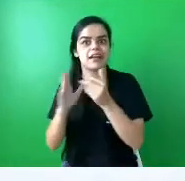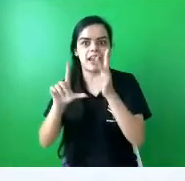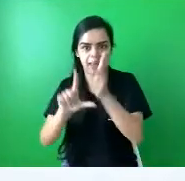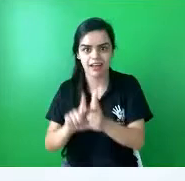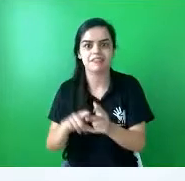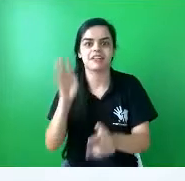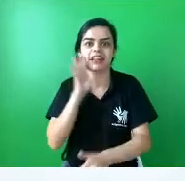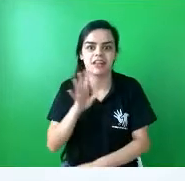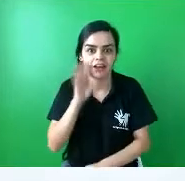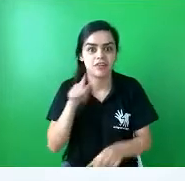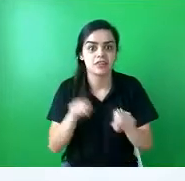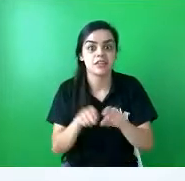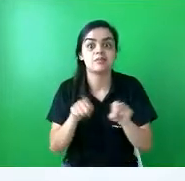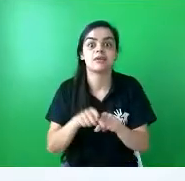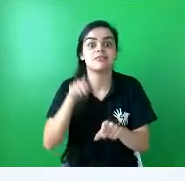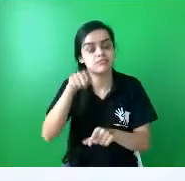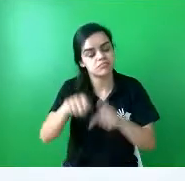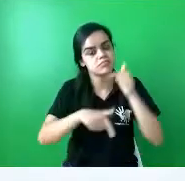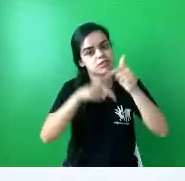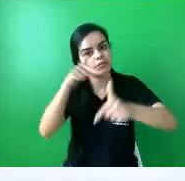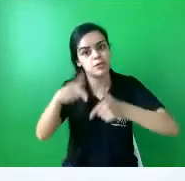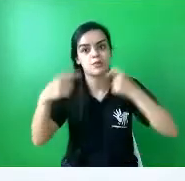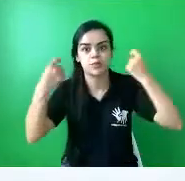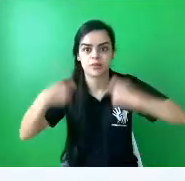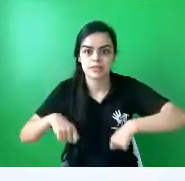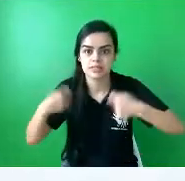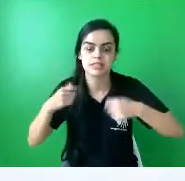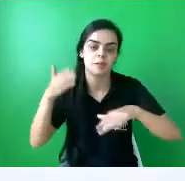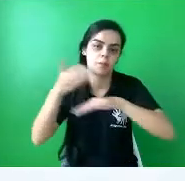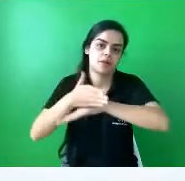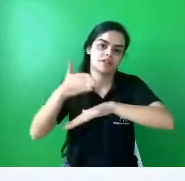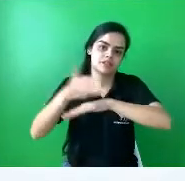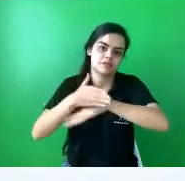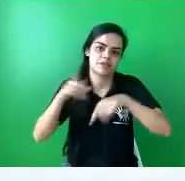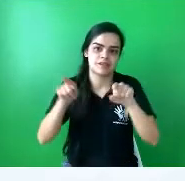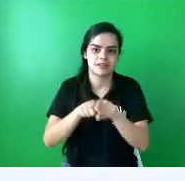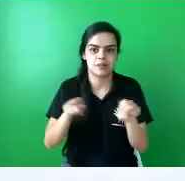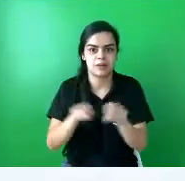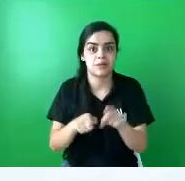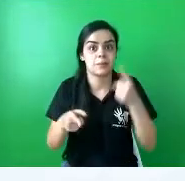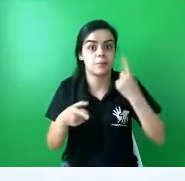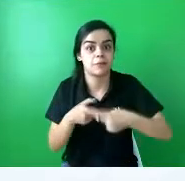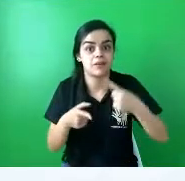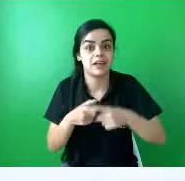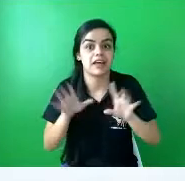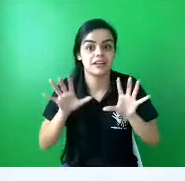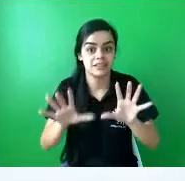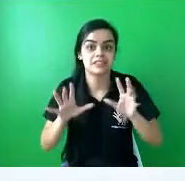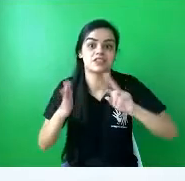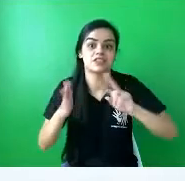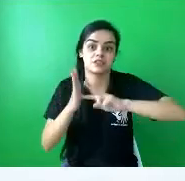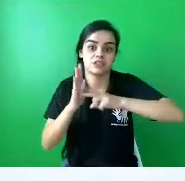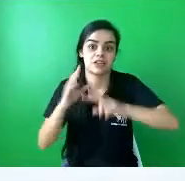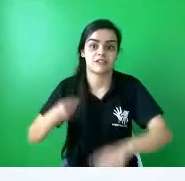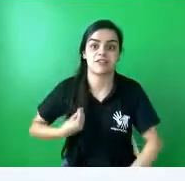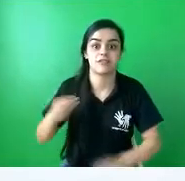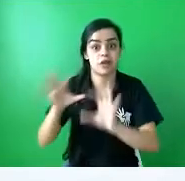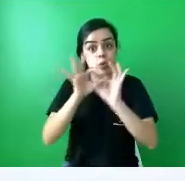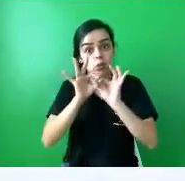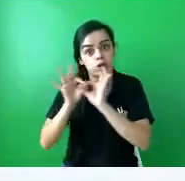lembrar, né, também ao trabalhador que ele precisa participar, porque é disso que o sindicato vive, dessa